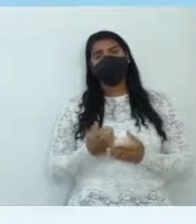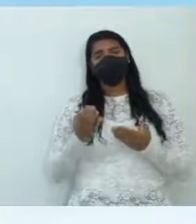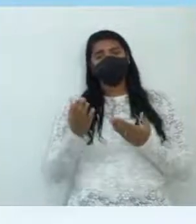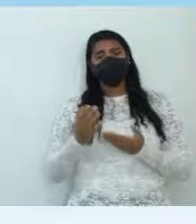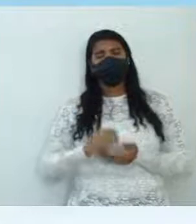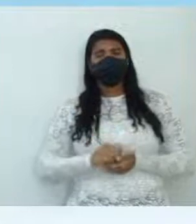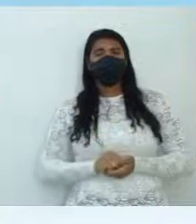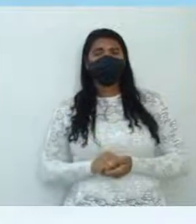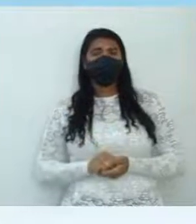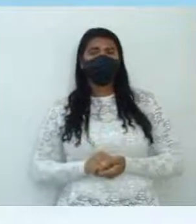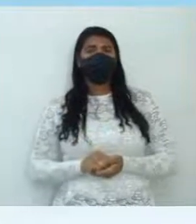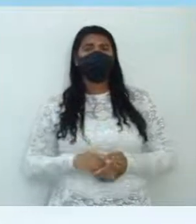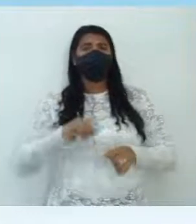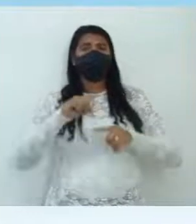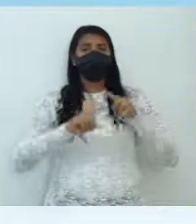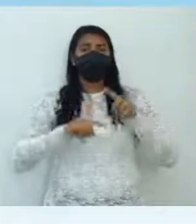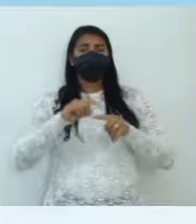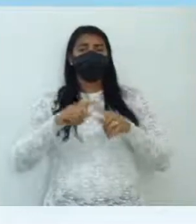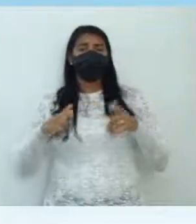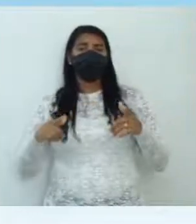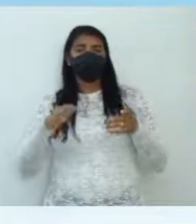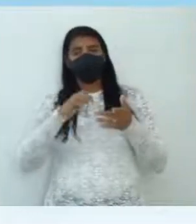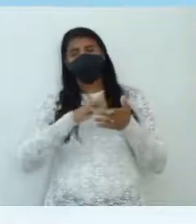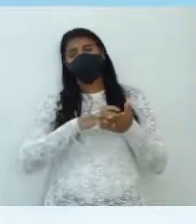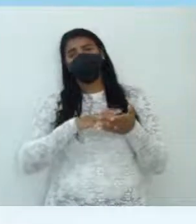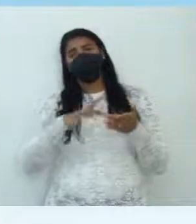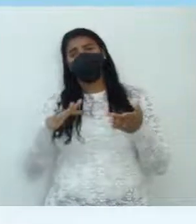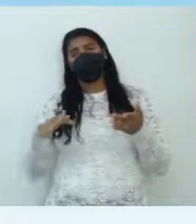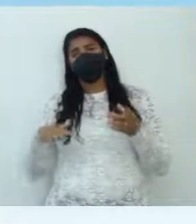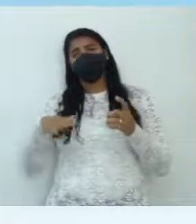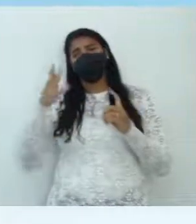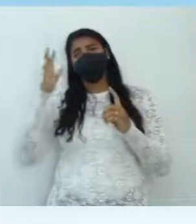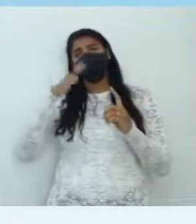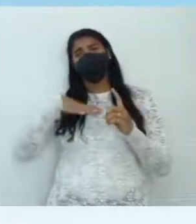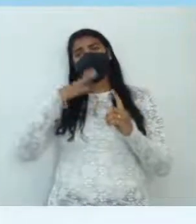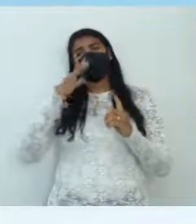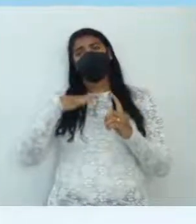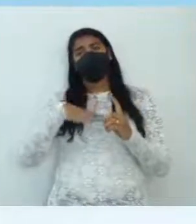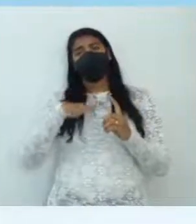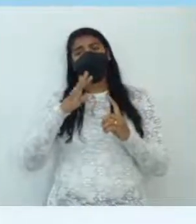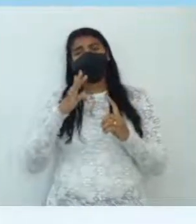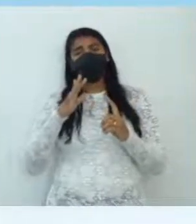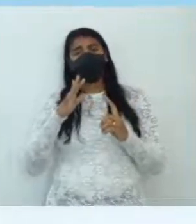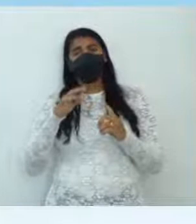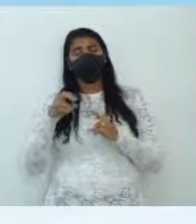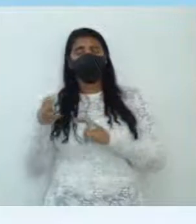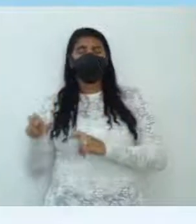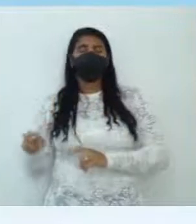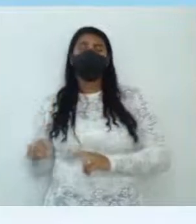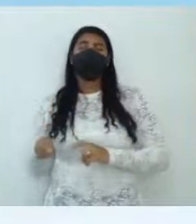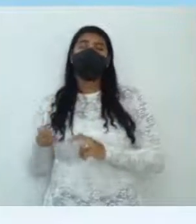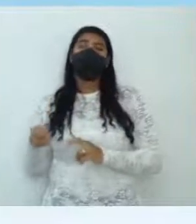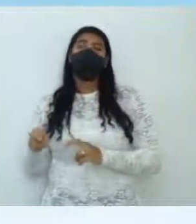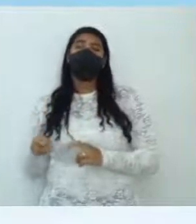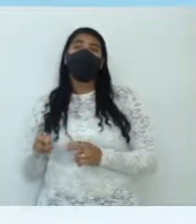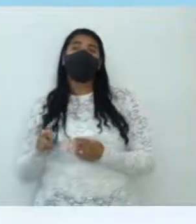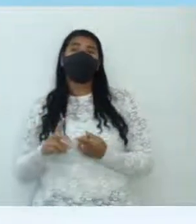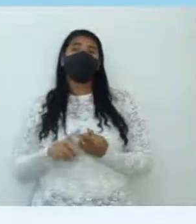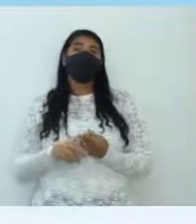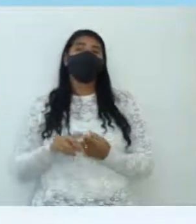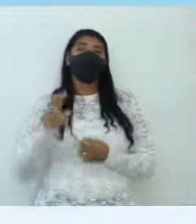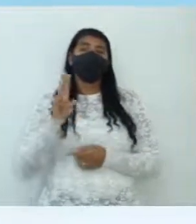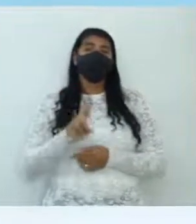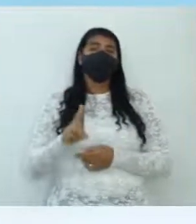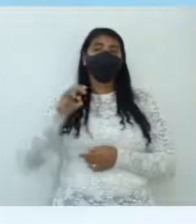uma atividade que vai se referir à exploração, à extração e também ao uso